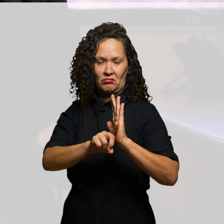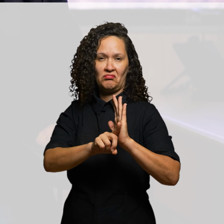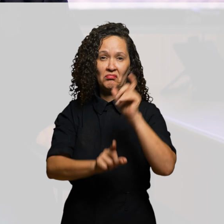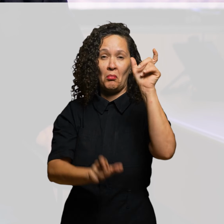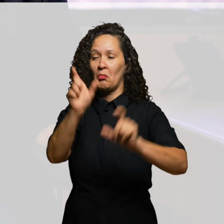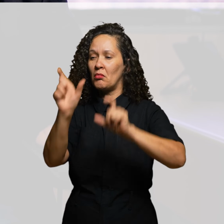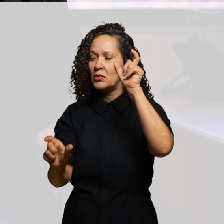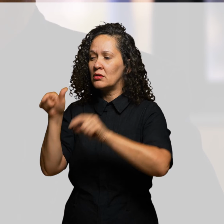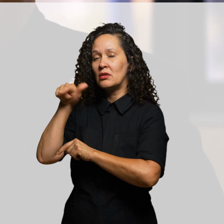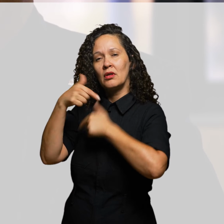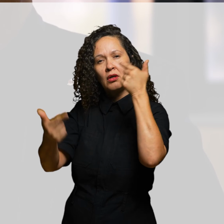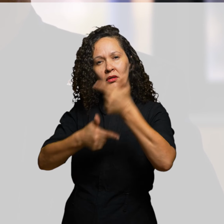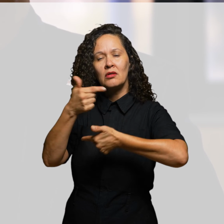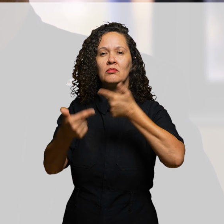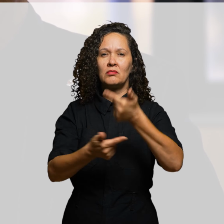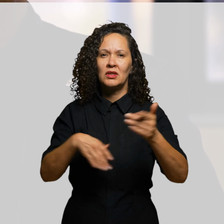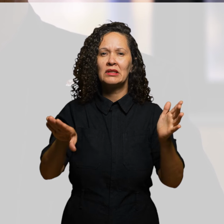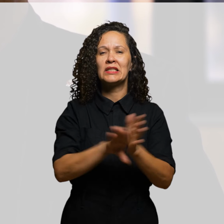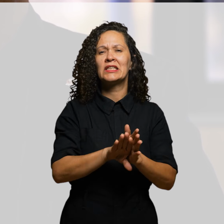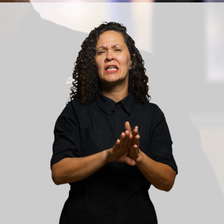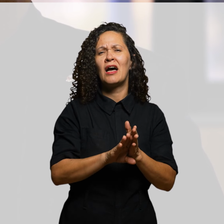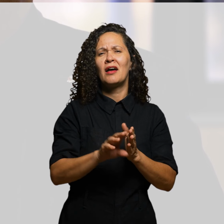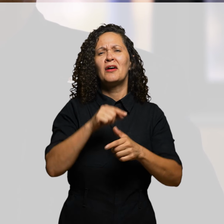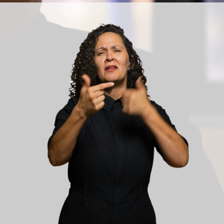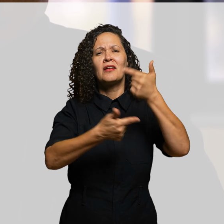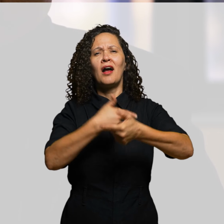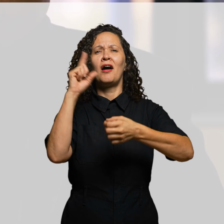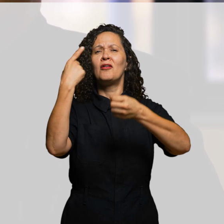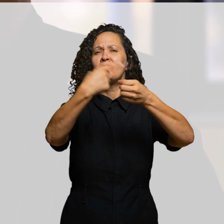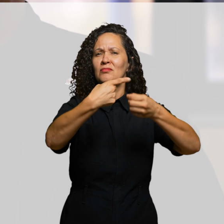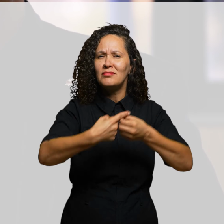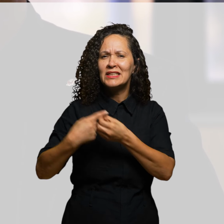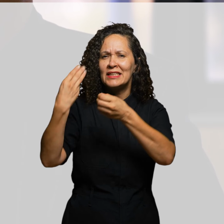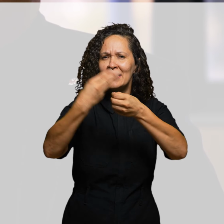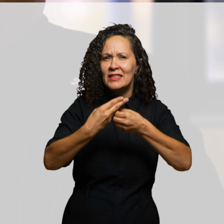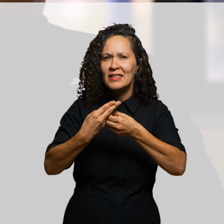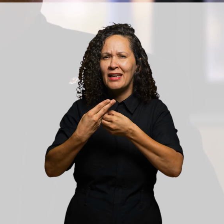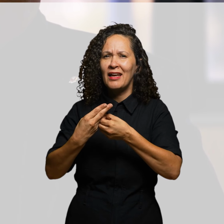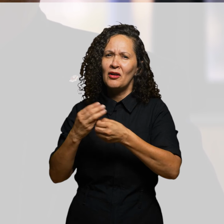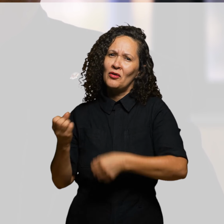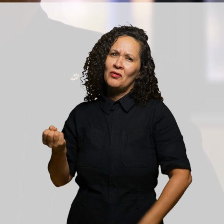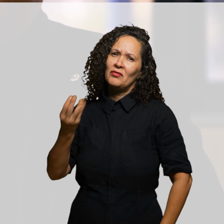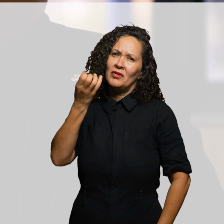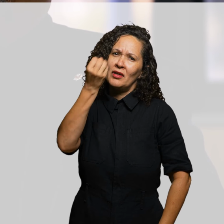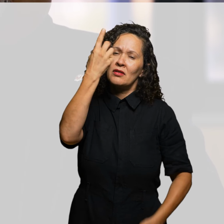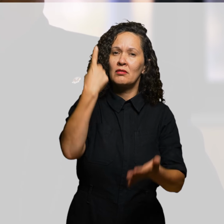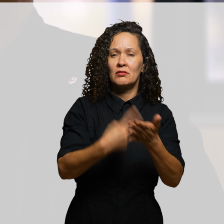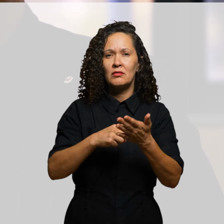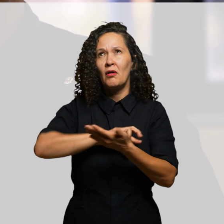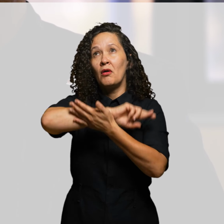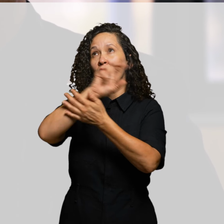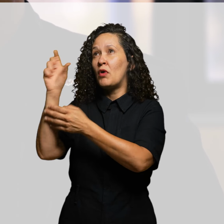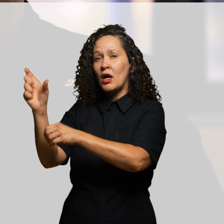eram pessoas que estavam ali, vieram do interior, desmarcaram seus compromissos, vieram de